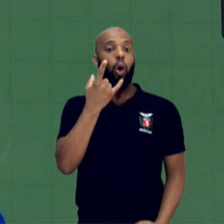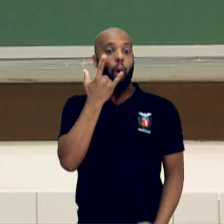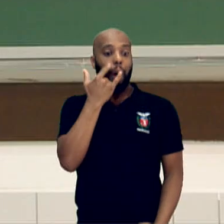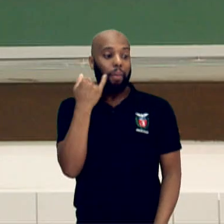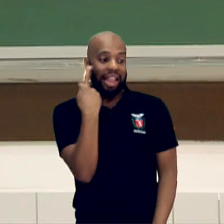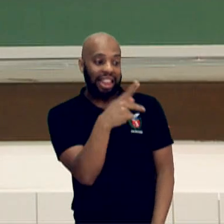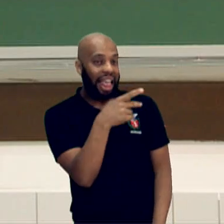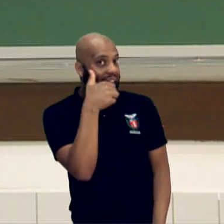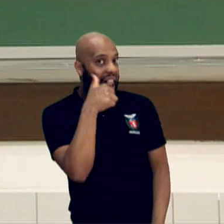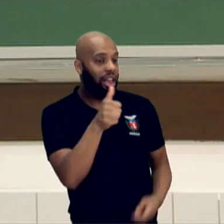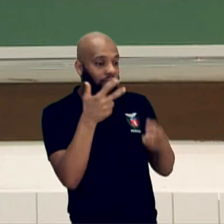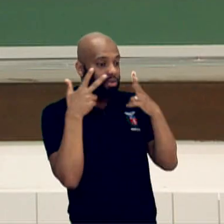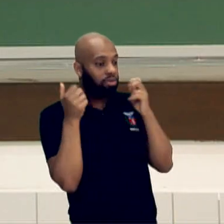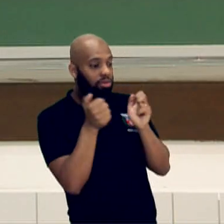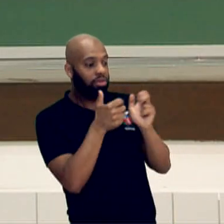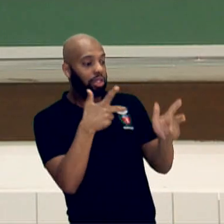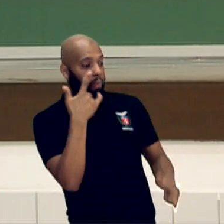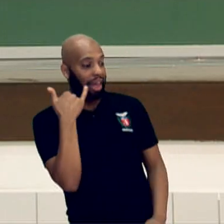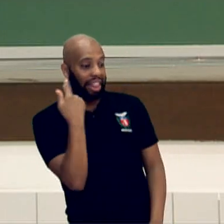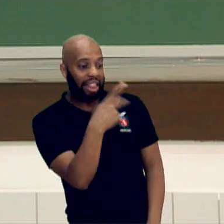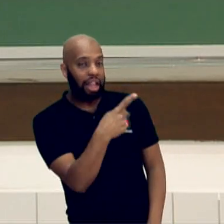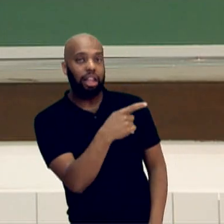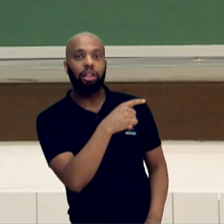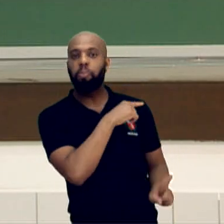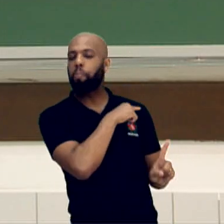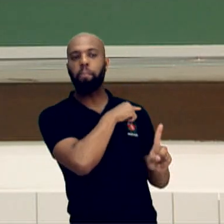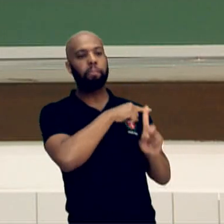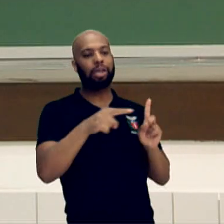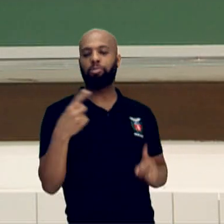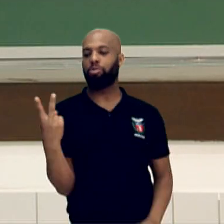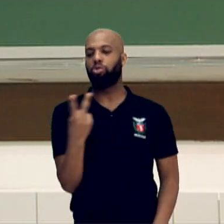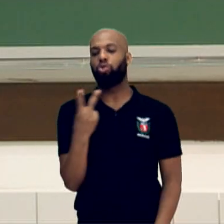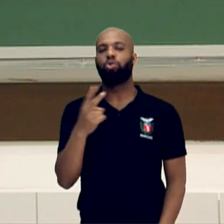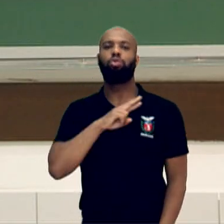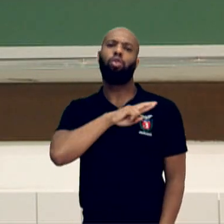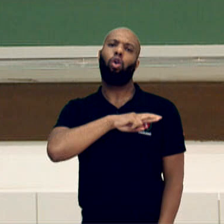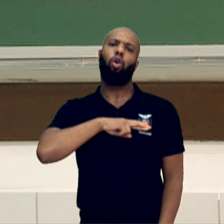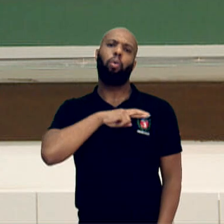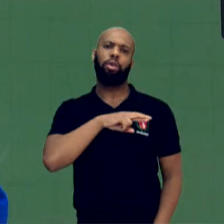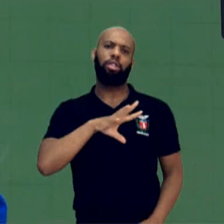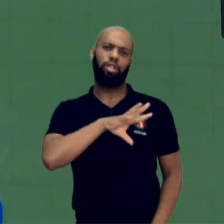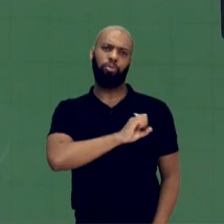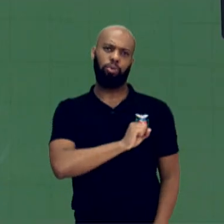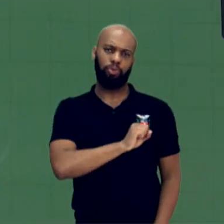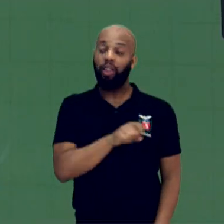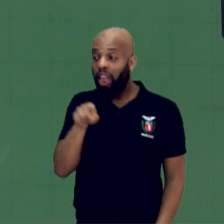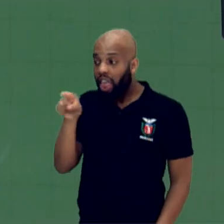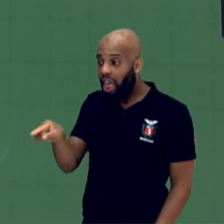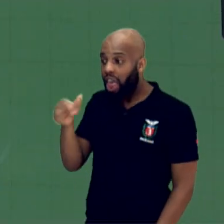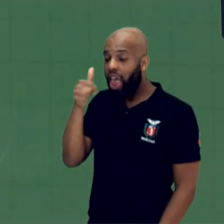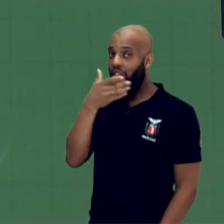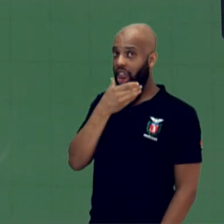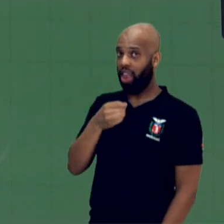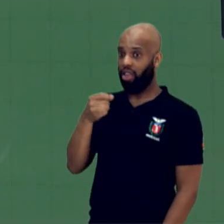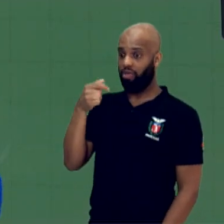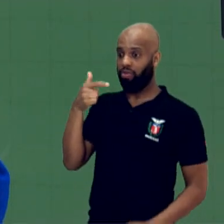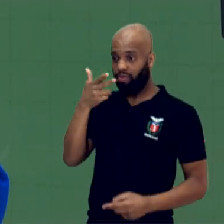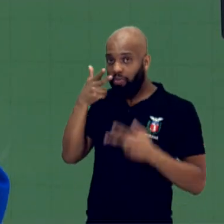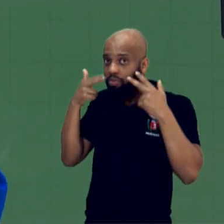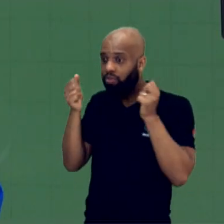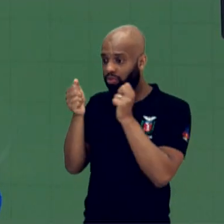Índia, ele proibiu terminantemente esse romance. O índio, que era um guerreiro da outra